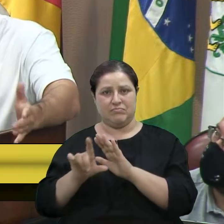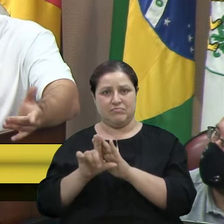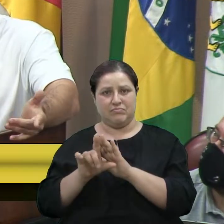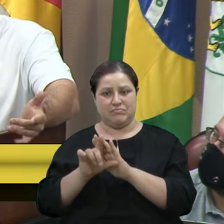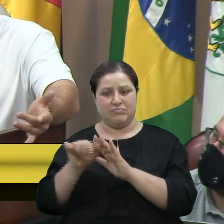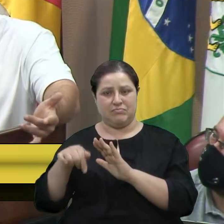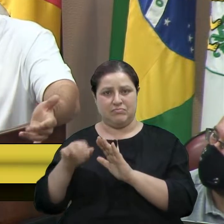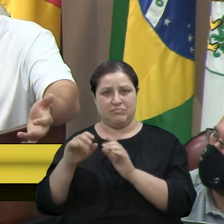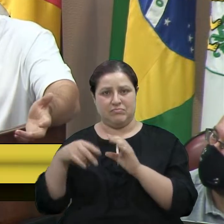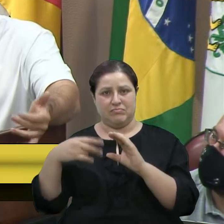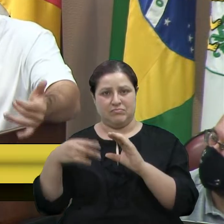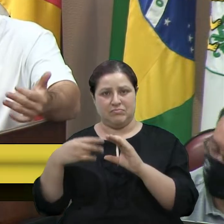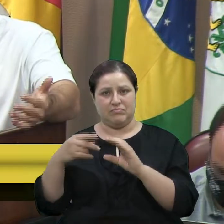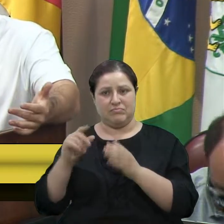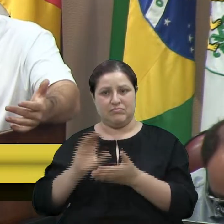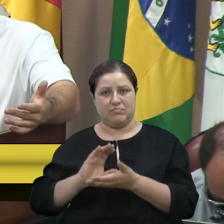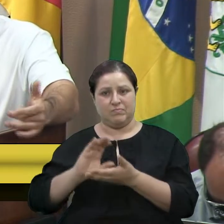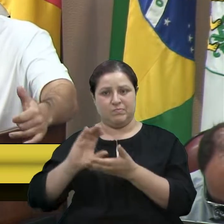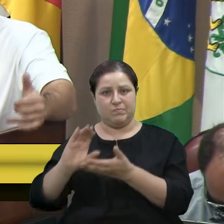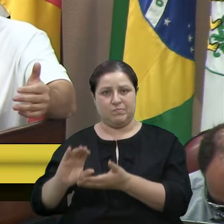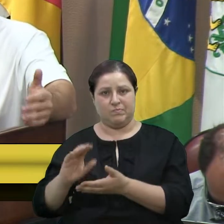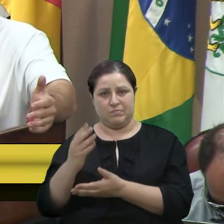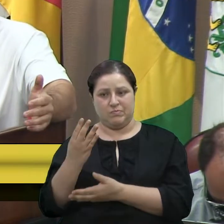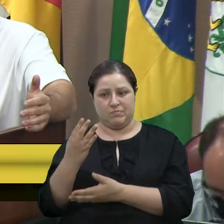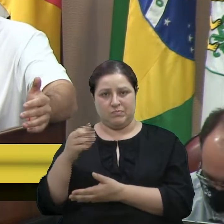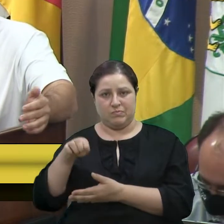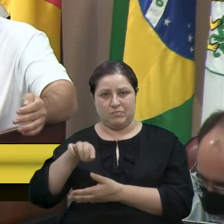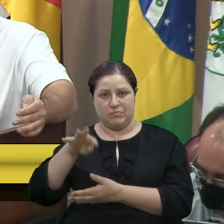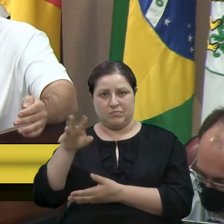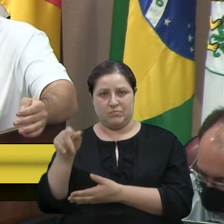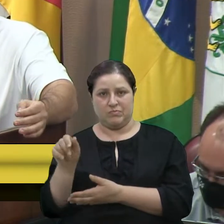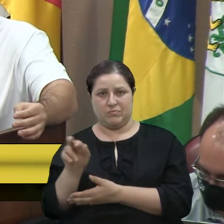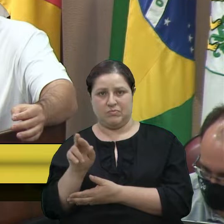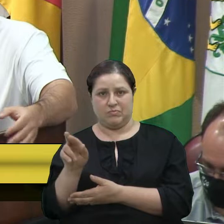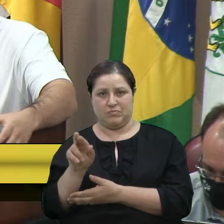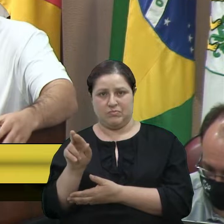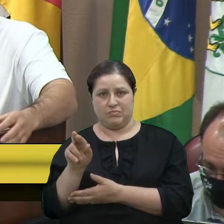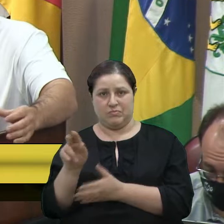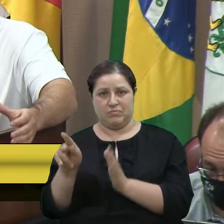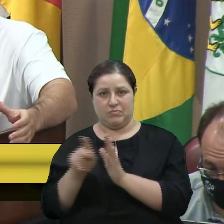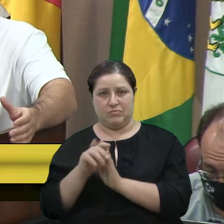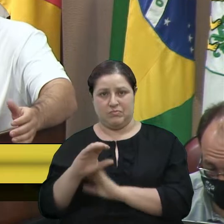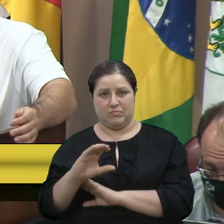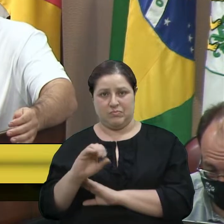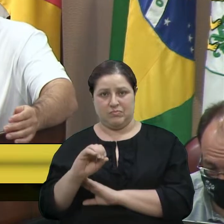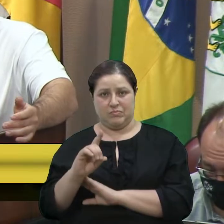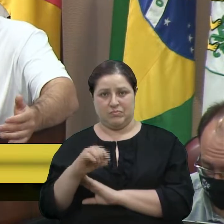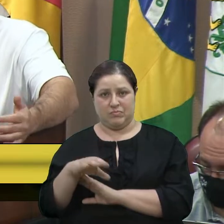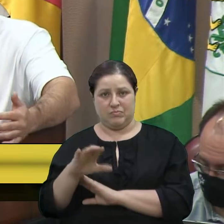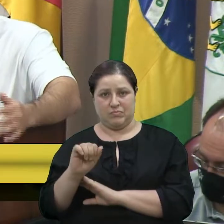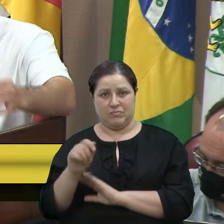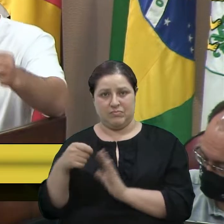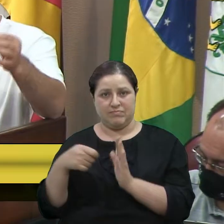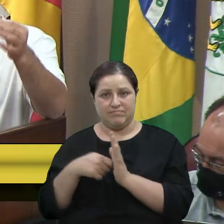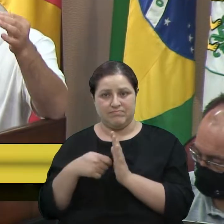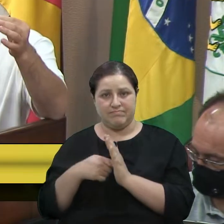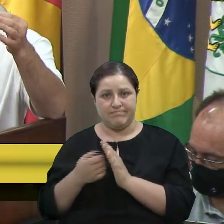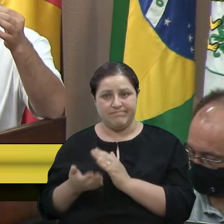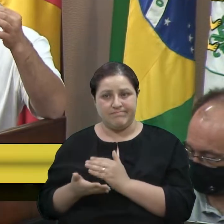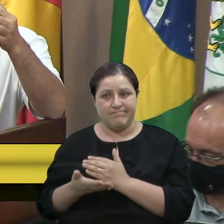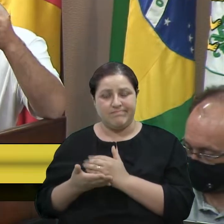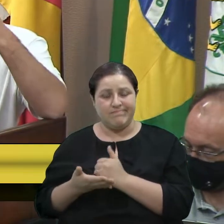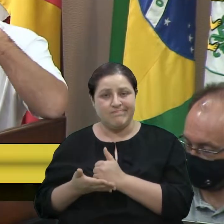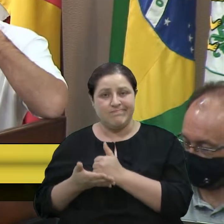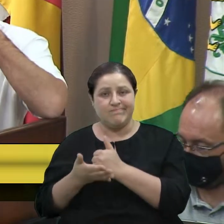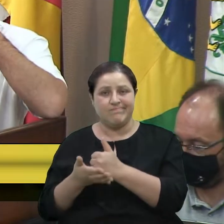aqui na Câmara que destinará 4 milhões de reais para a Codeca, para tentar ajudar um